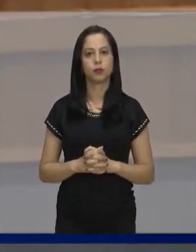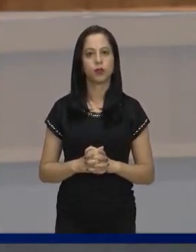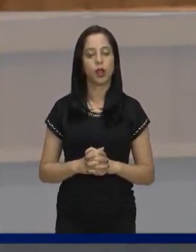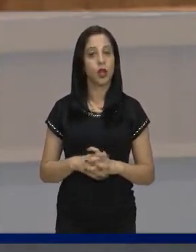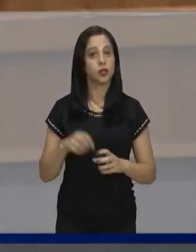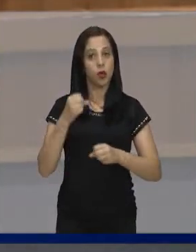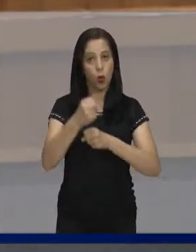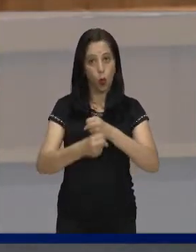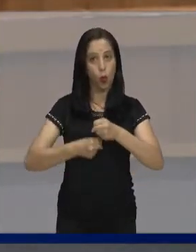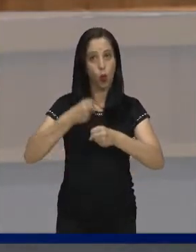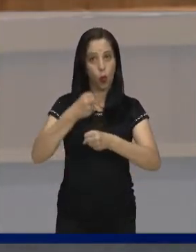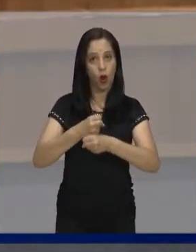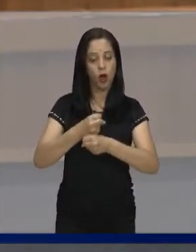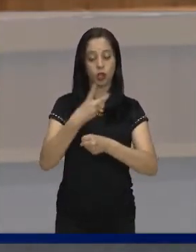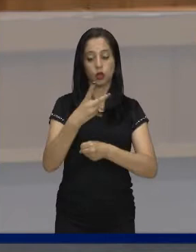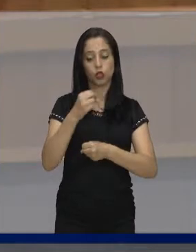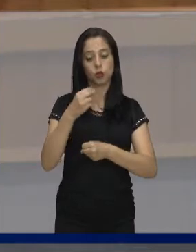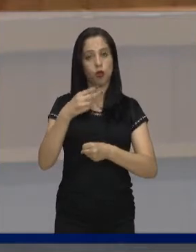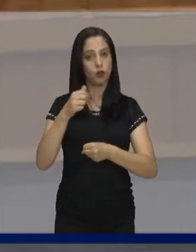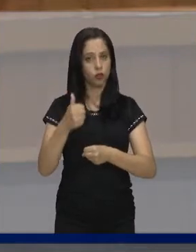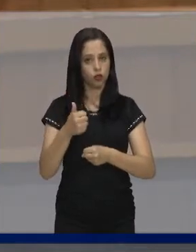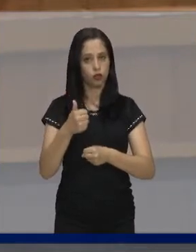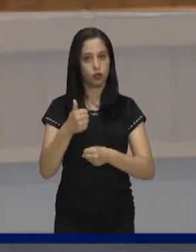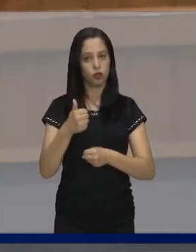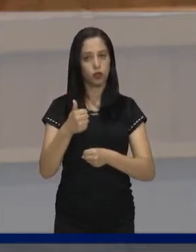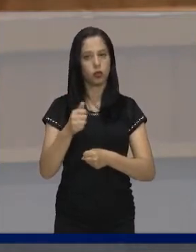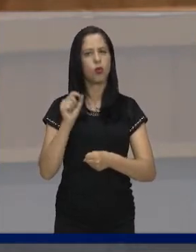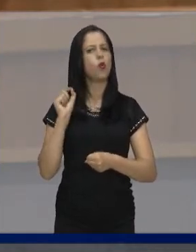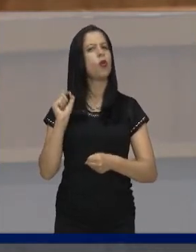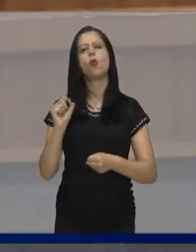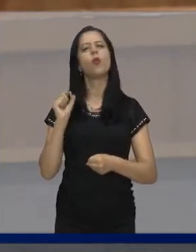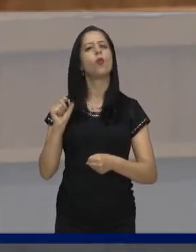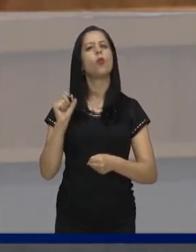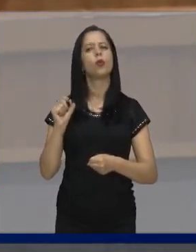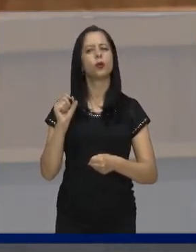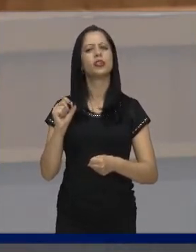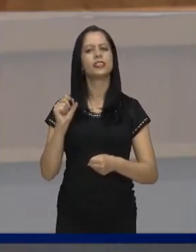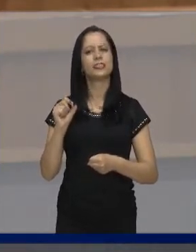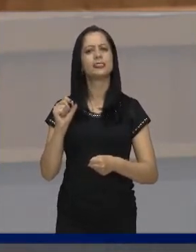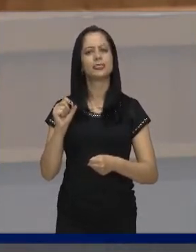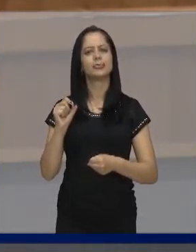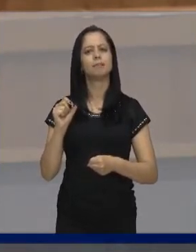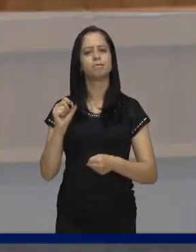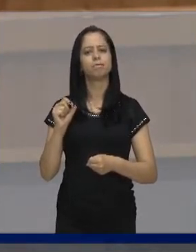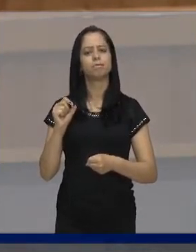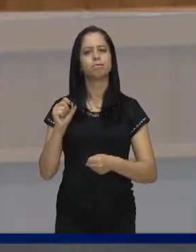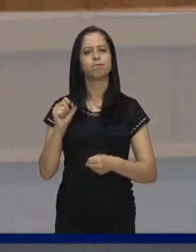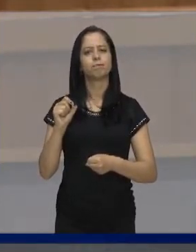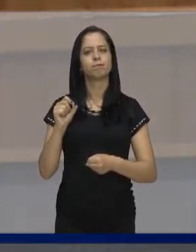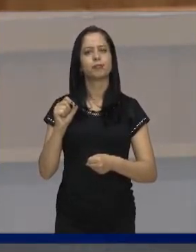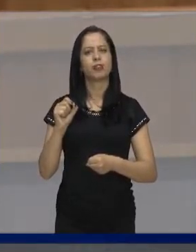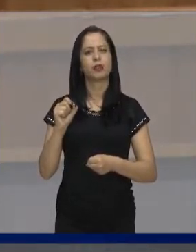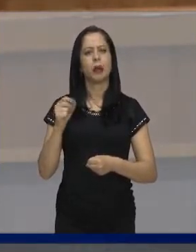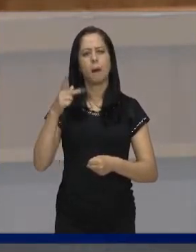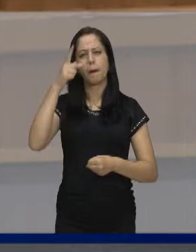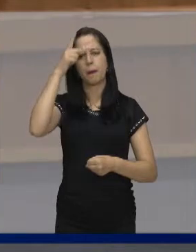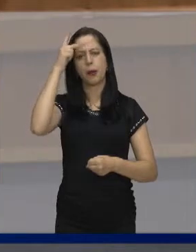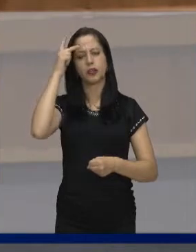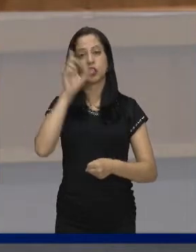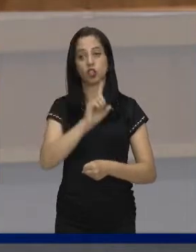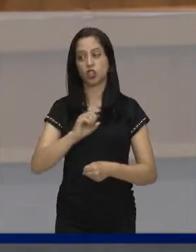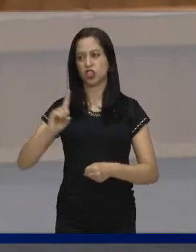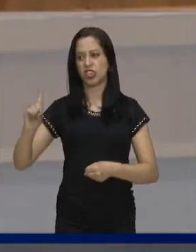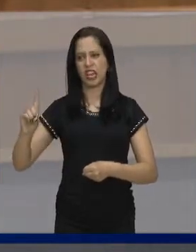ano, aliás, vários tempos aí, do extremismo que tem tomado conta do nosso país. Tanto do extremismo